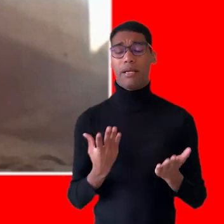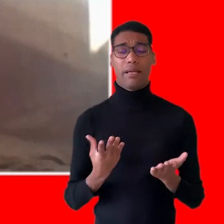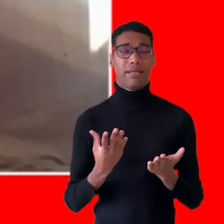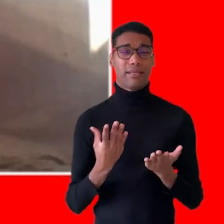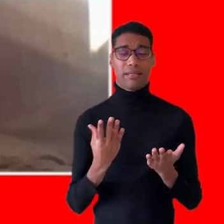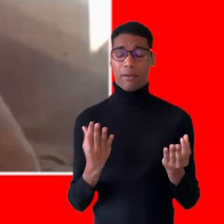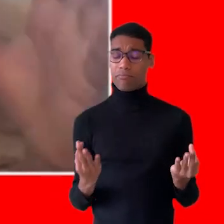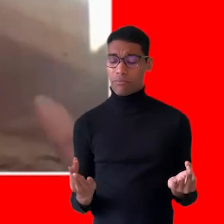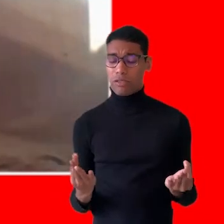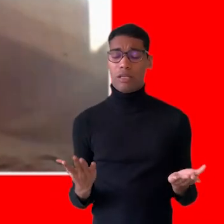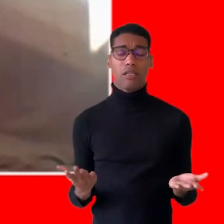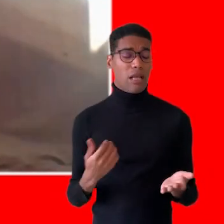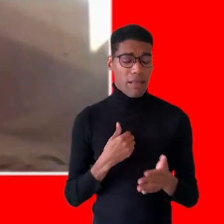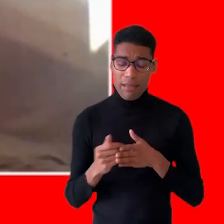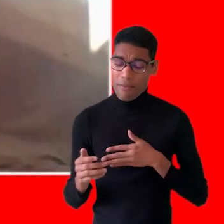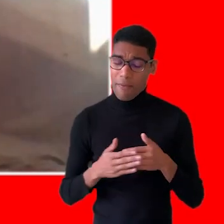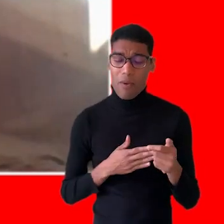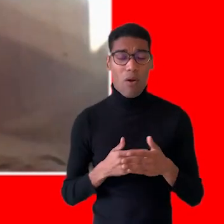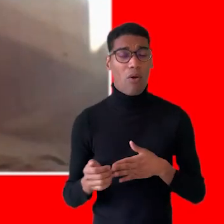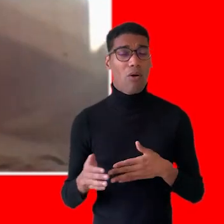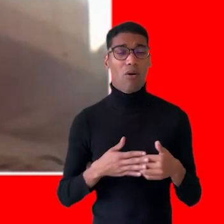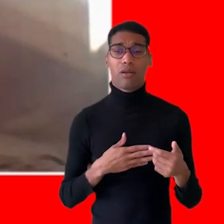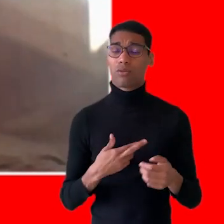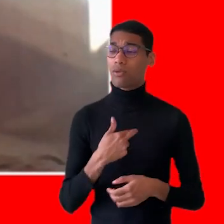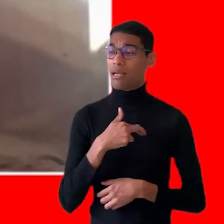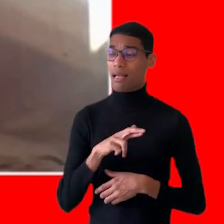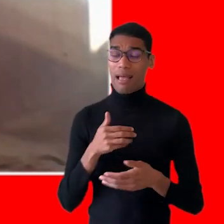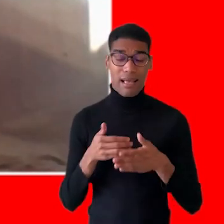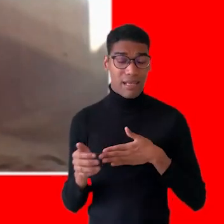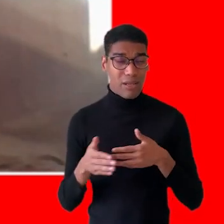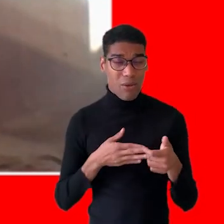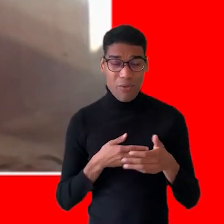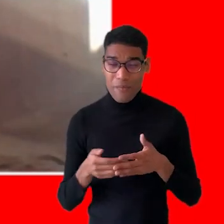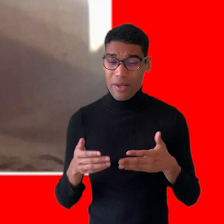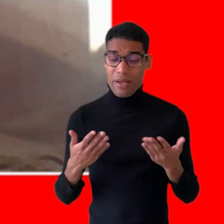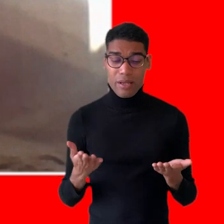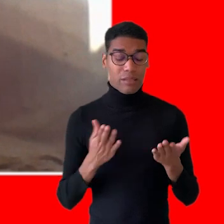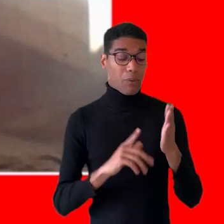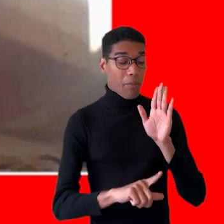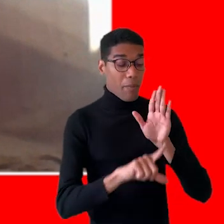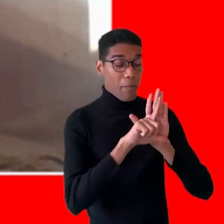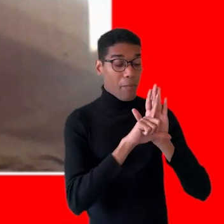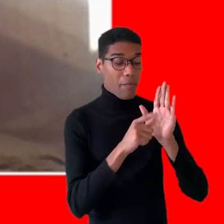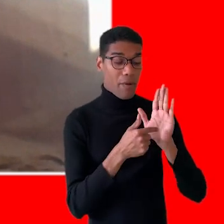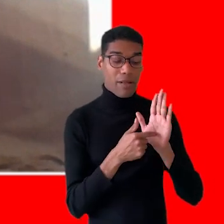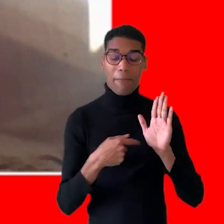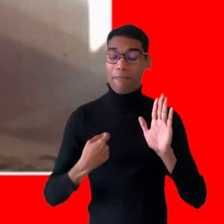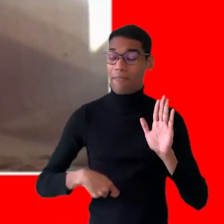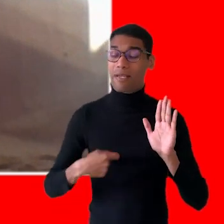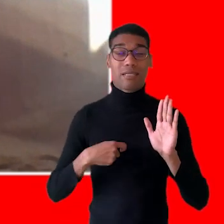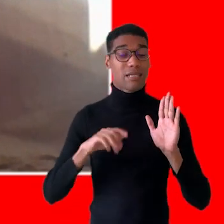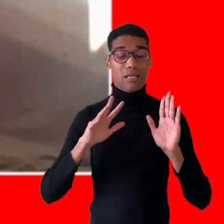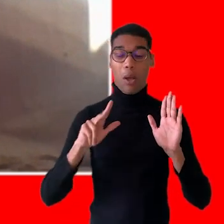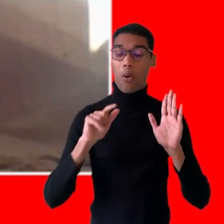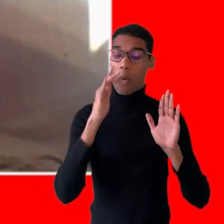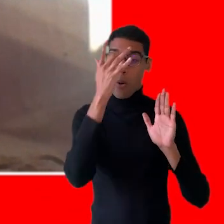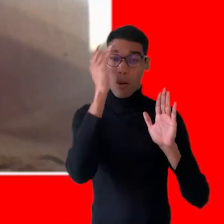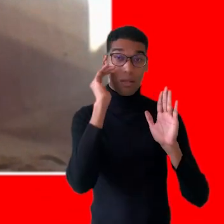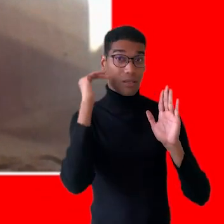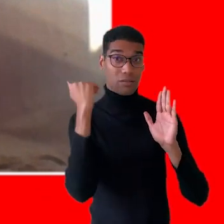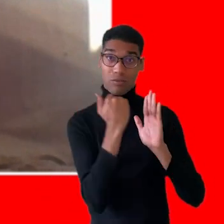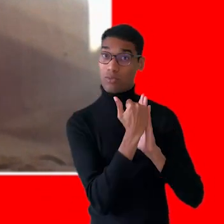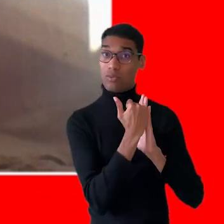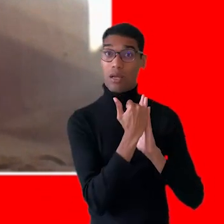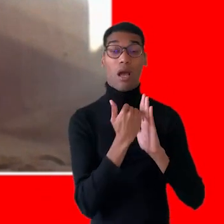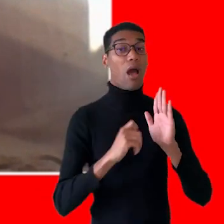budista, não importa. Independente de qualquer religião que nós temos, uma lei, ela precisa ser seguida.